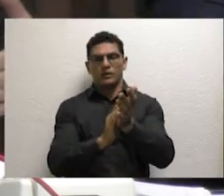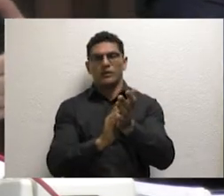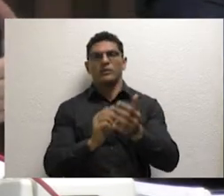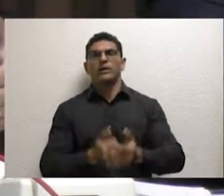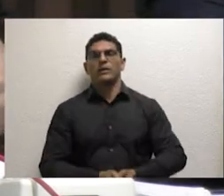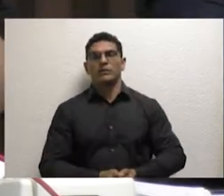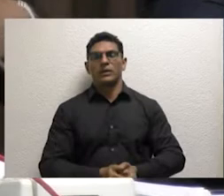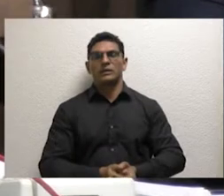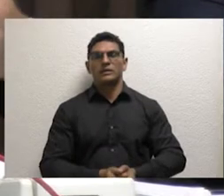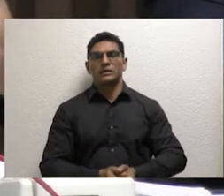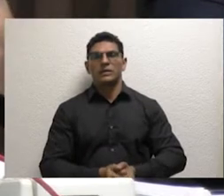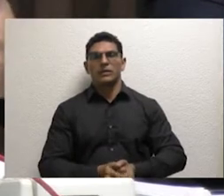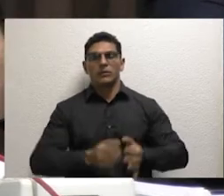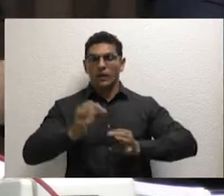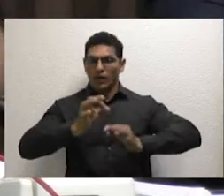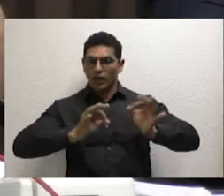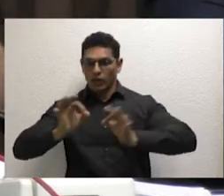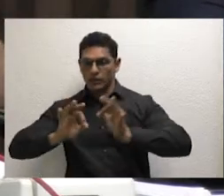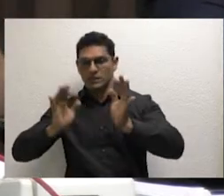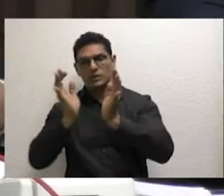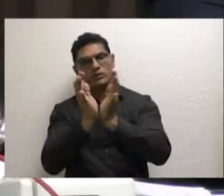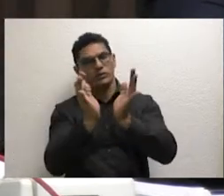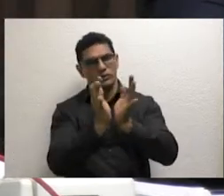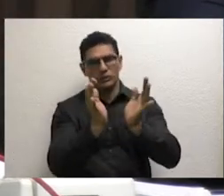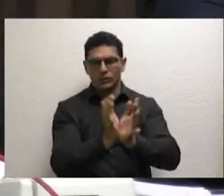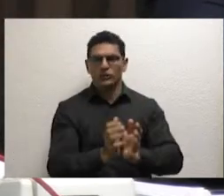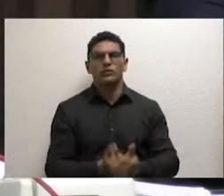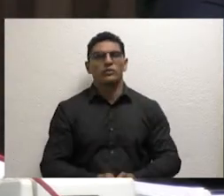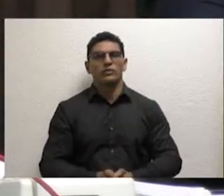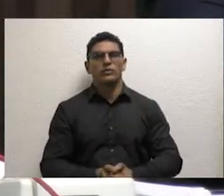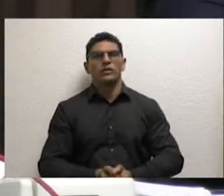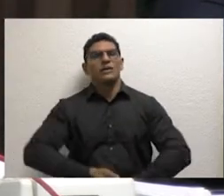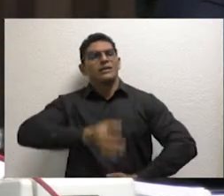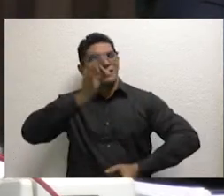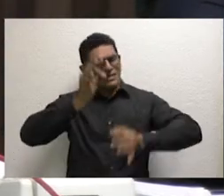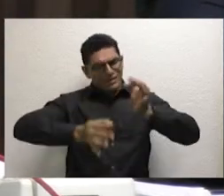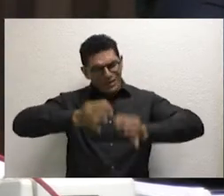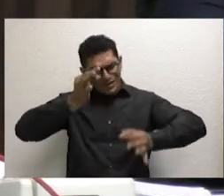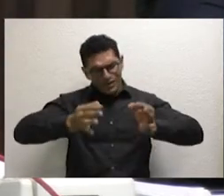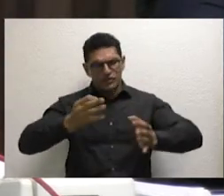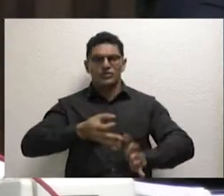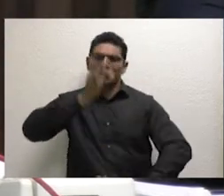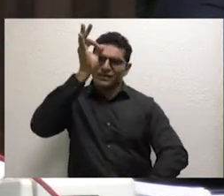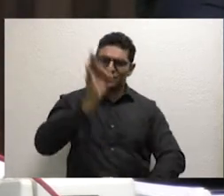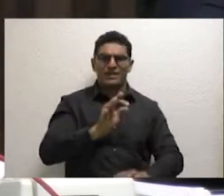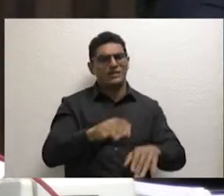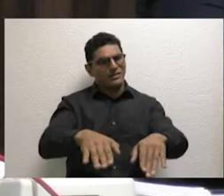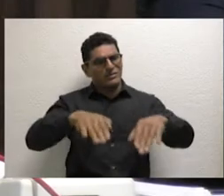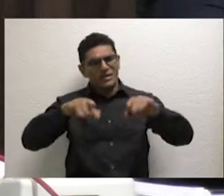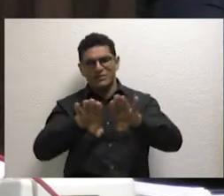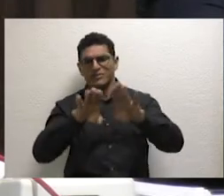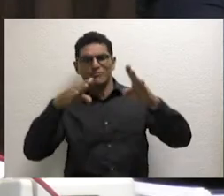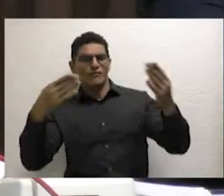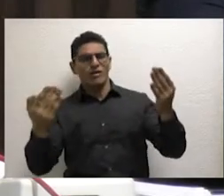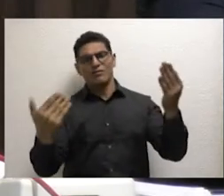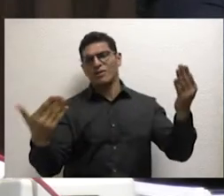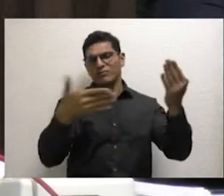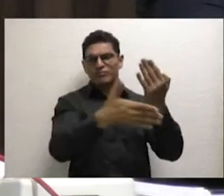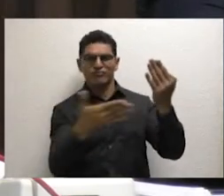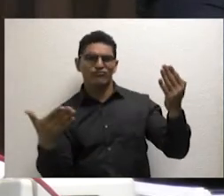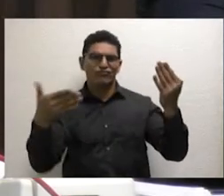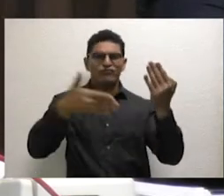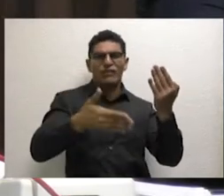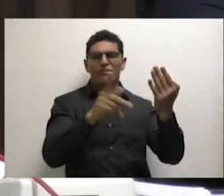movimento que é justo e é um movimento que a gente tem que deixar sempre a Assembleia de Portas Abertas para que os